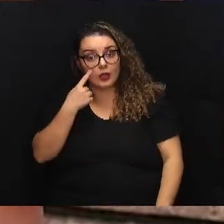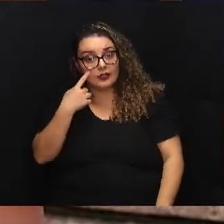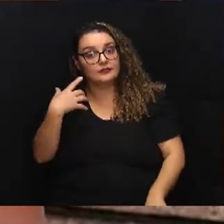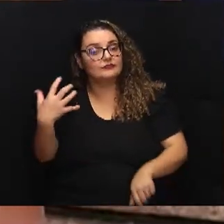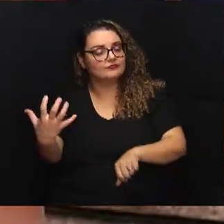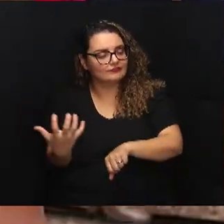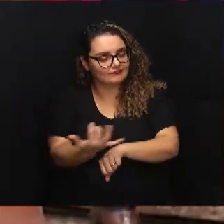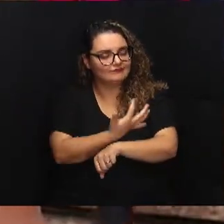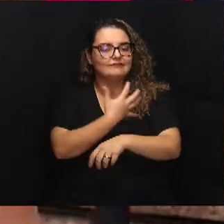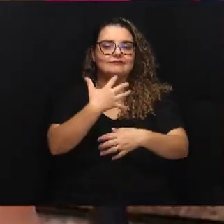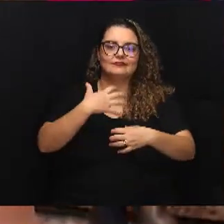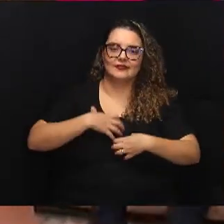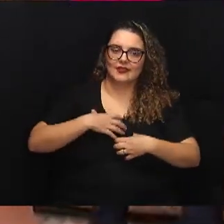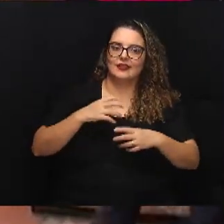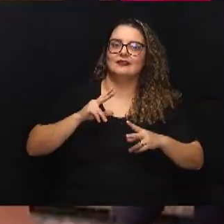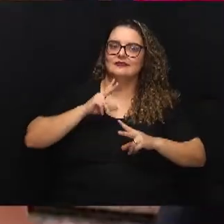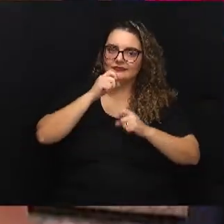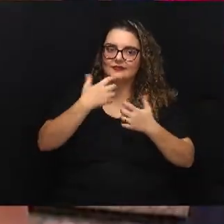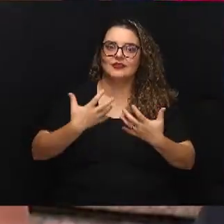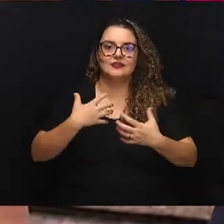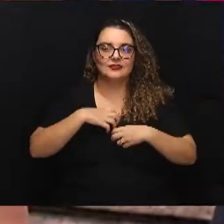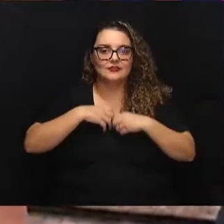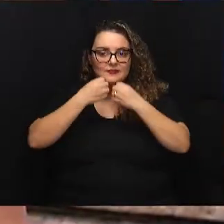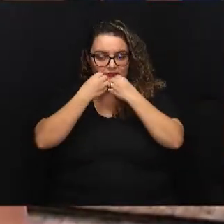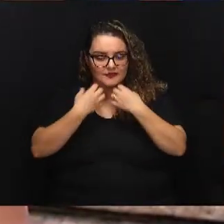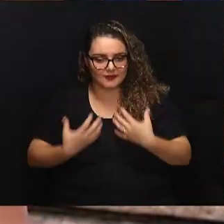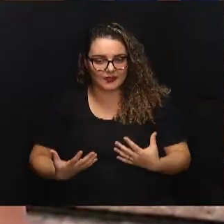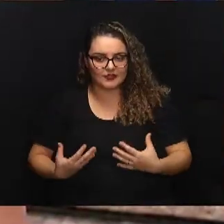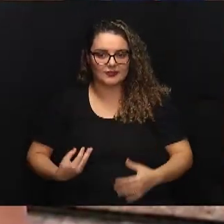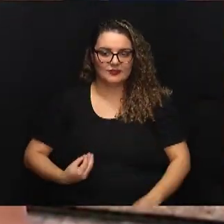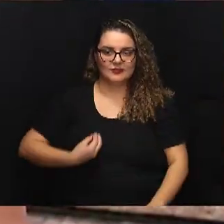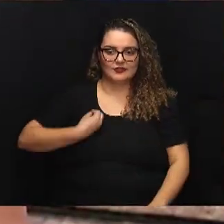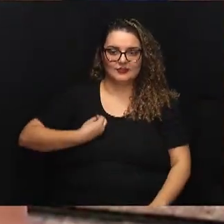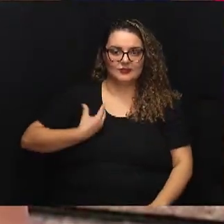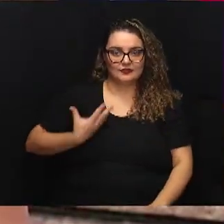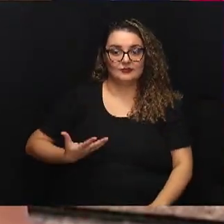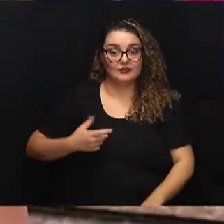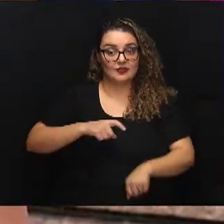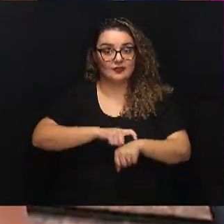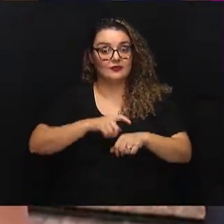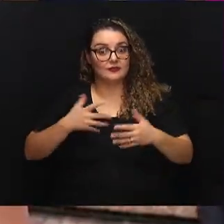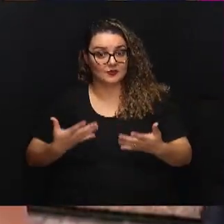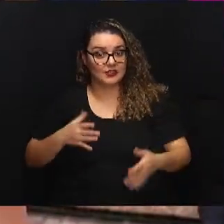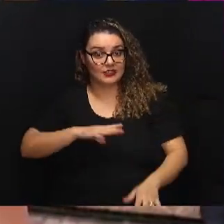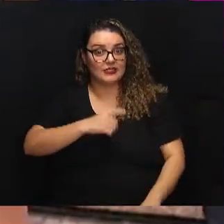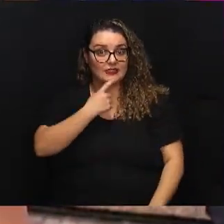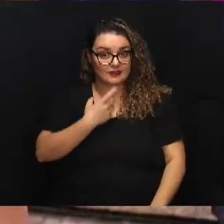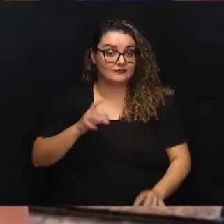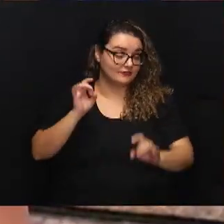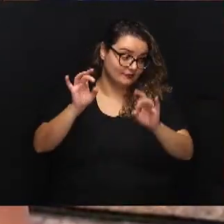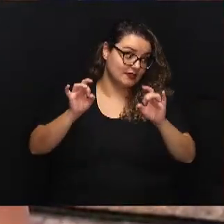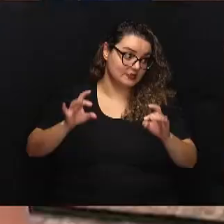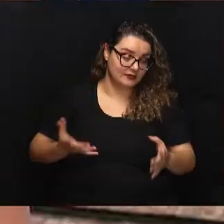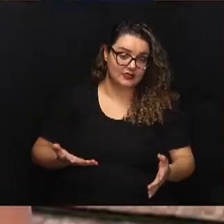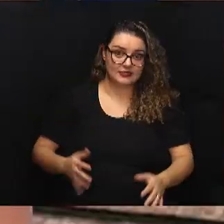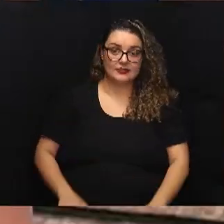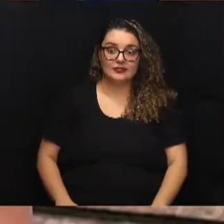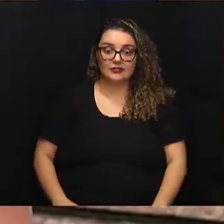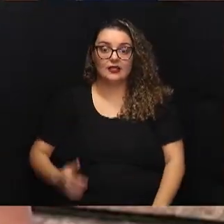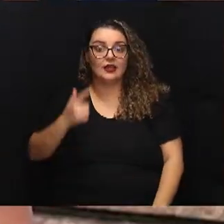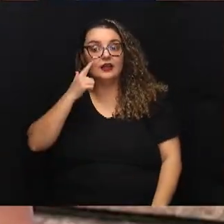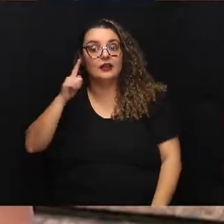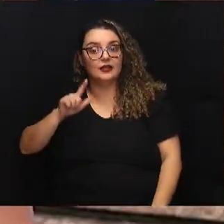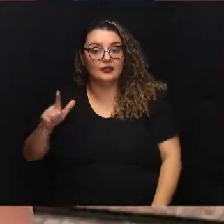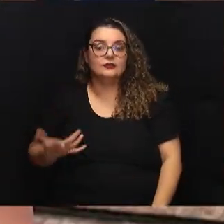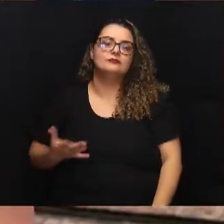muito forte, é um sentimento muito bom de viver uma fase da cidade, uma fase muito especial. É claro que a cidade